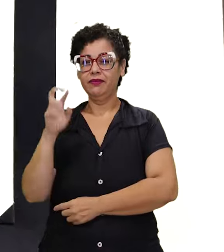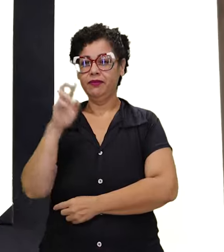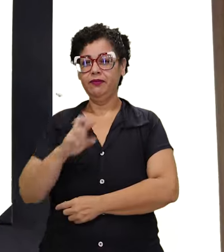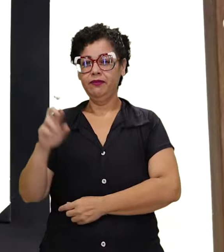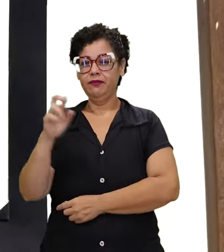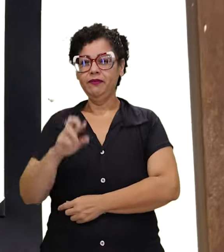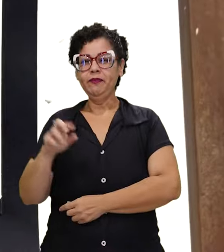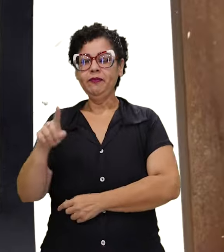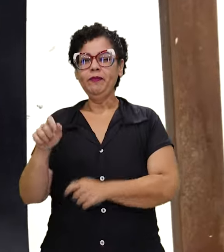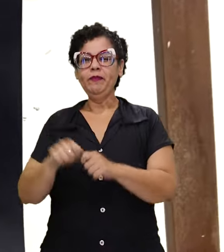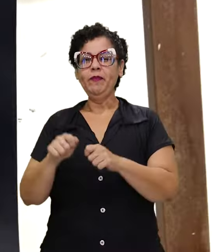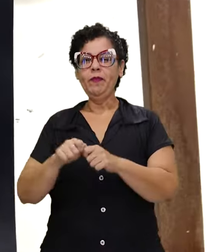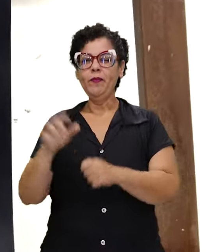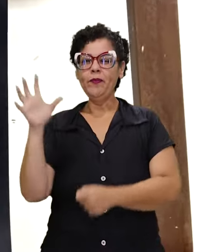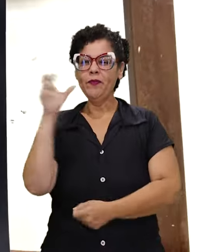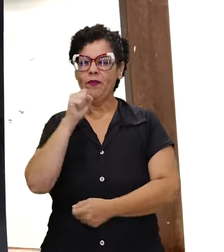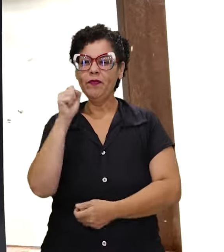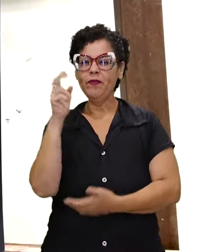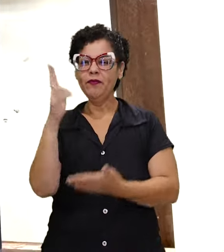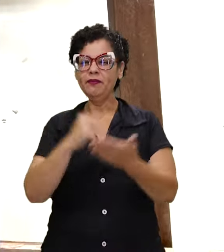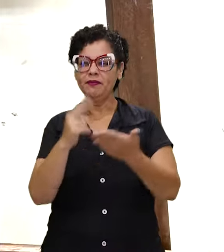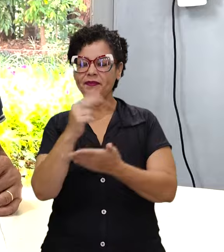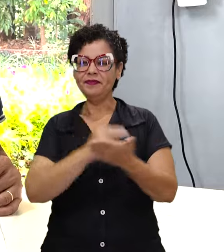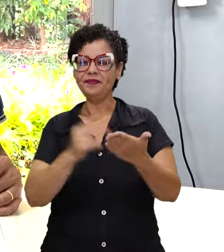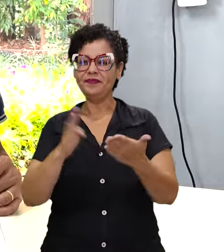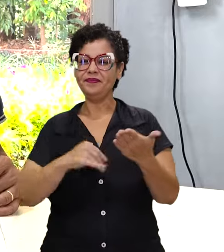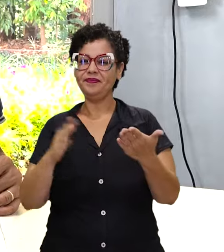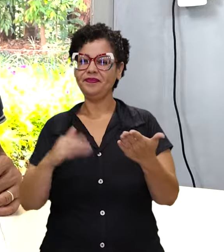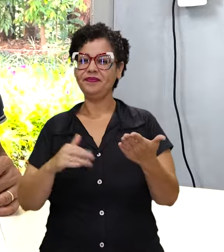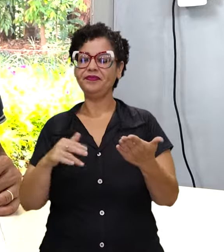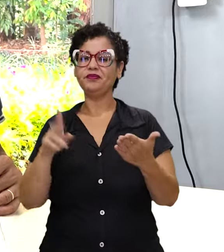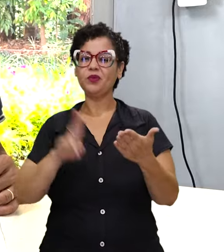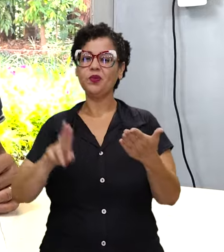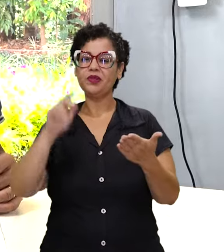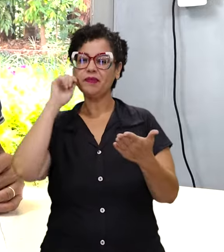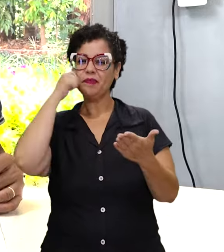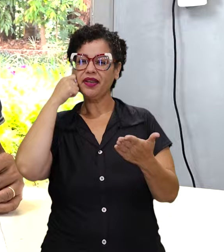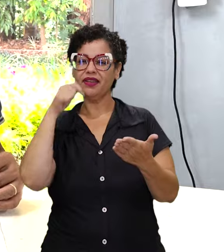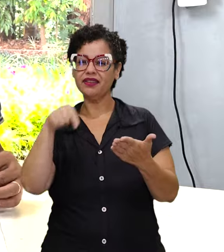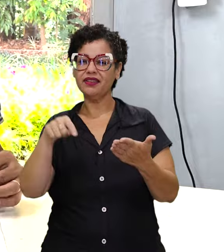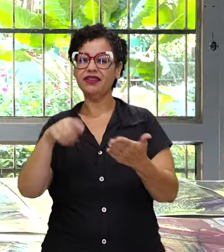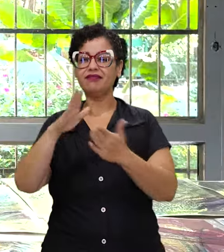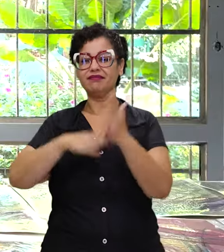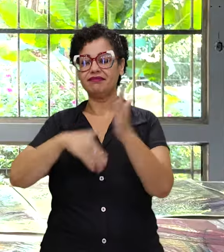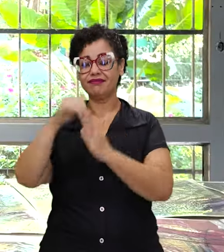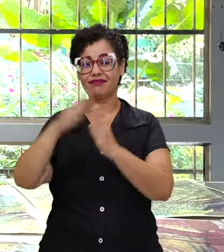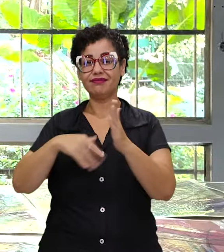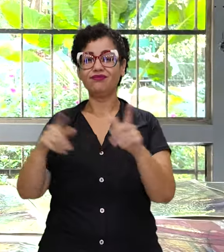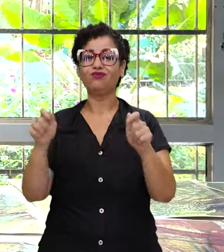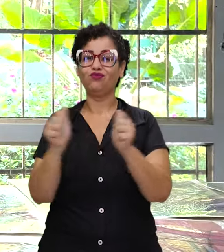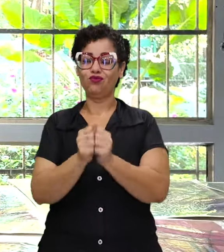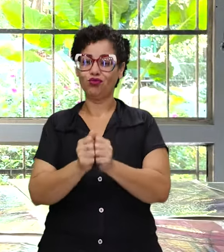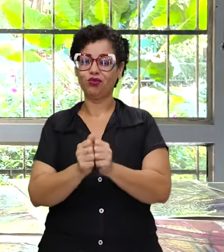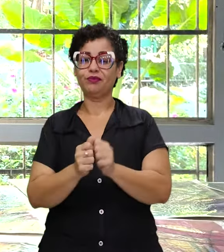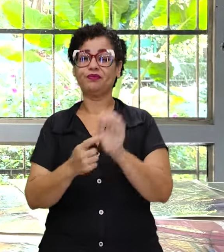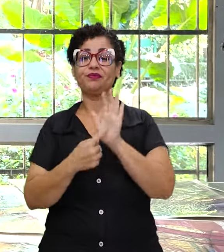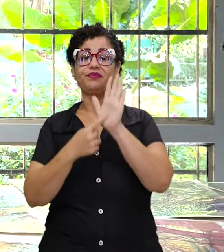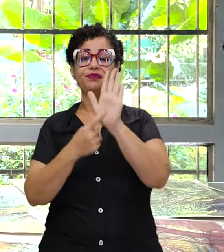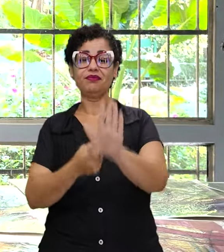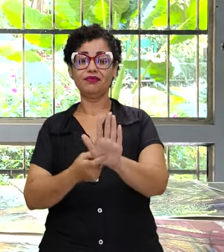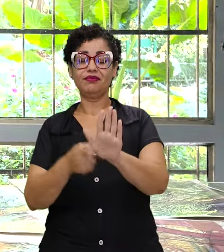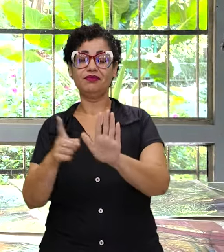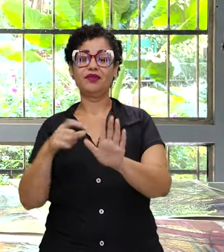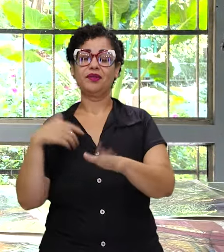e faz um desenho rápido e usa o nanquim e a aquarela. Aqui eu apresento o